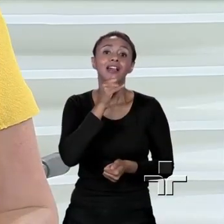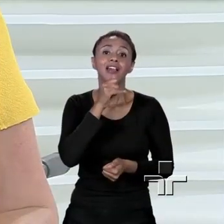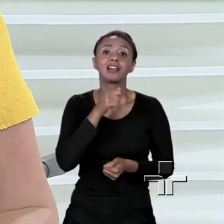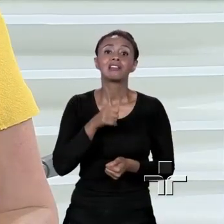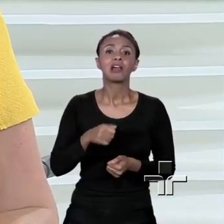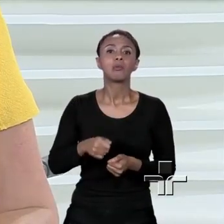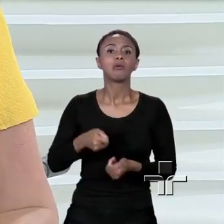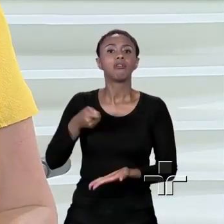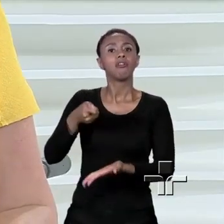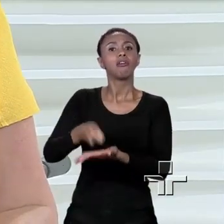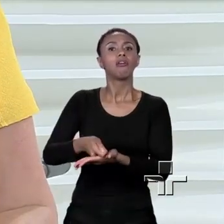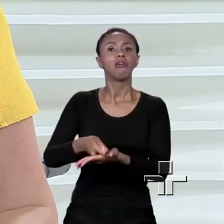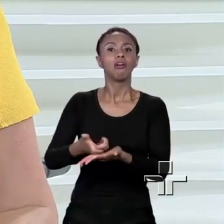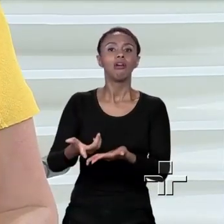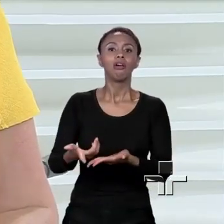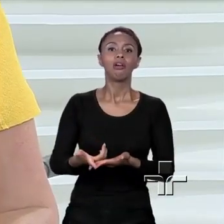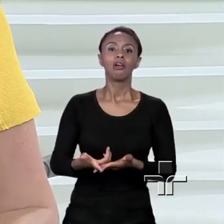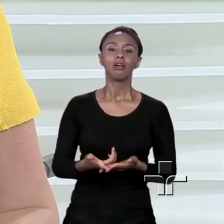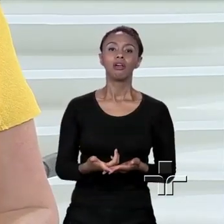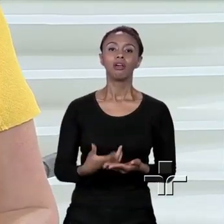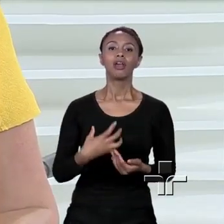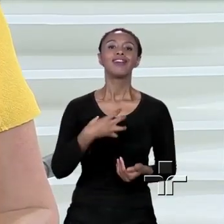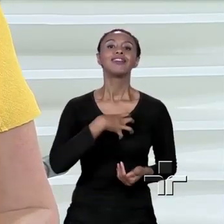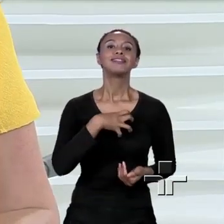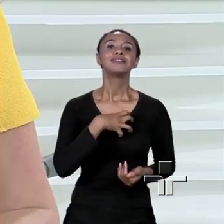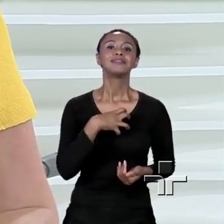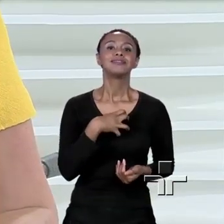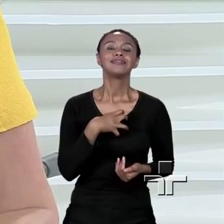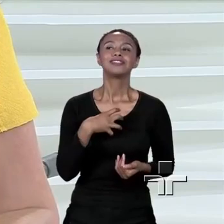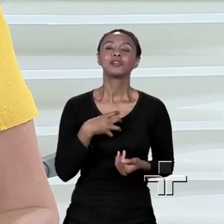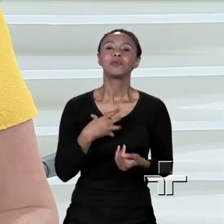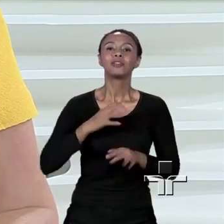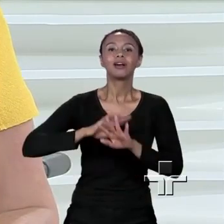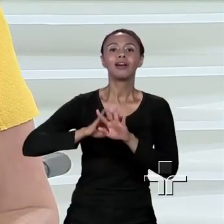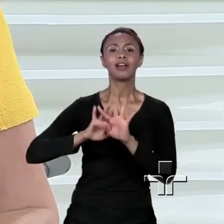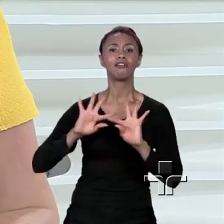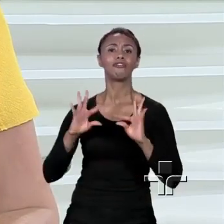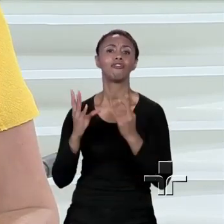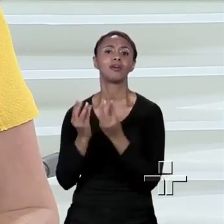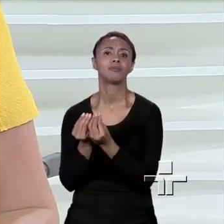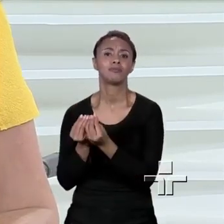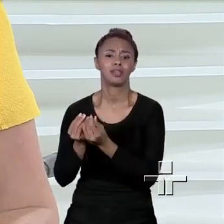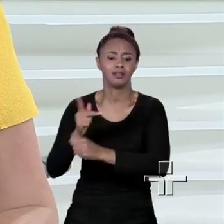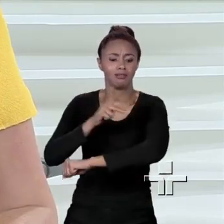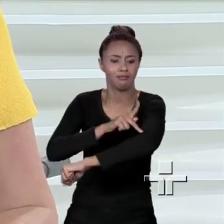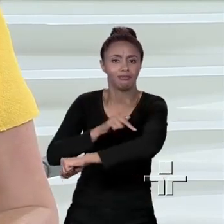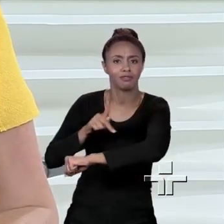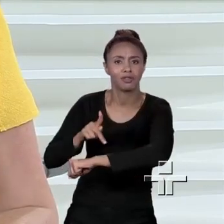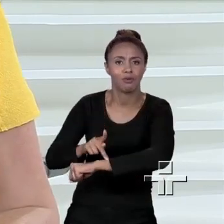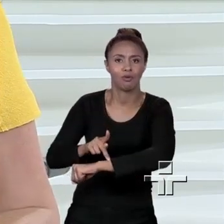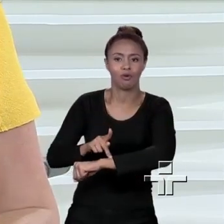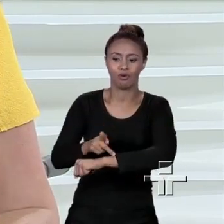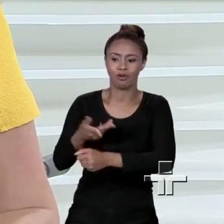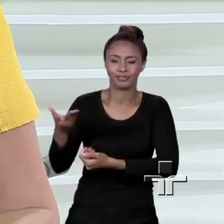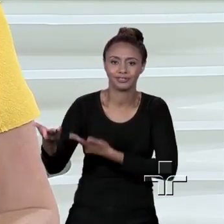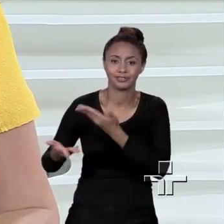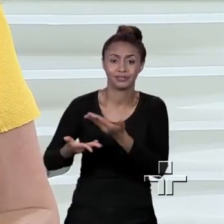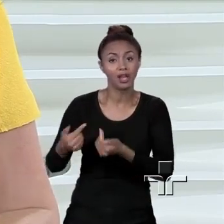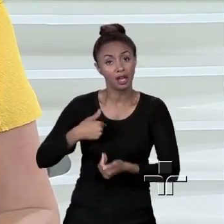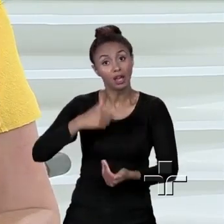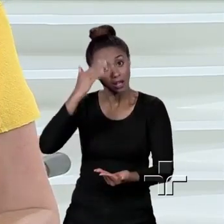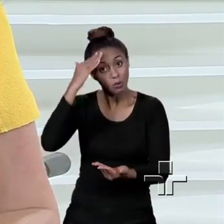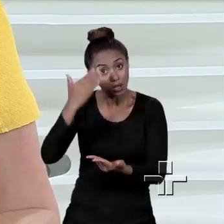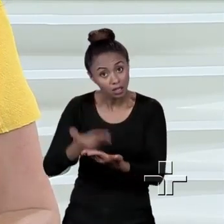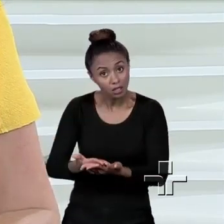por exemplo, o sentimento da família, as questões pedagógicas. Eu acredito numa